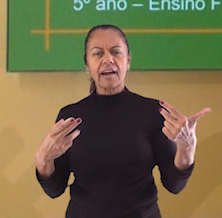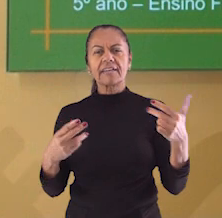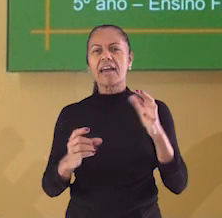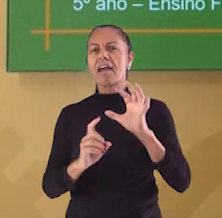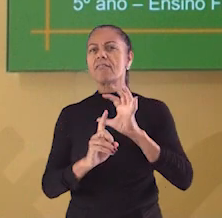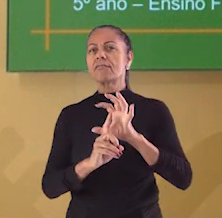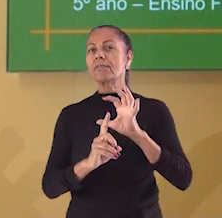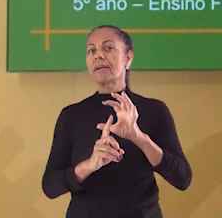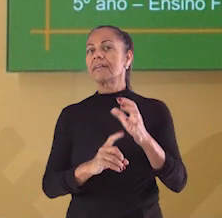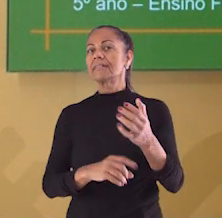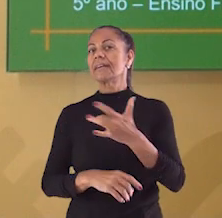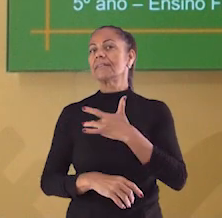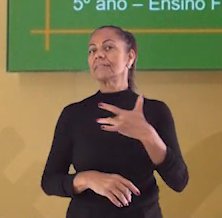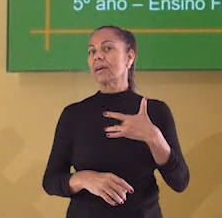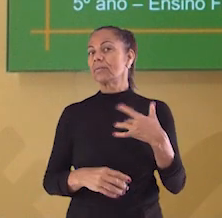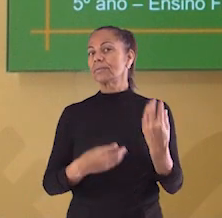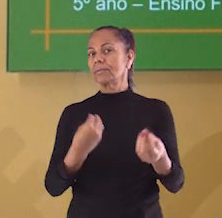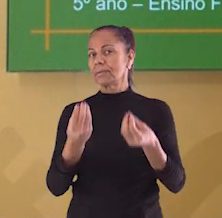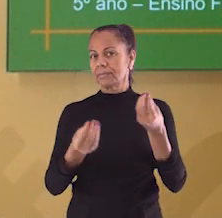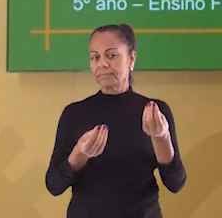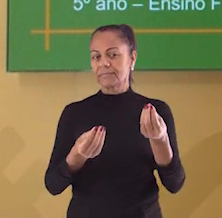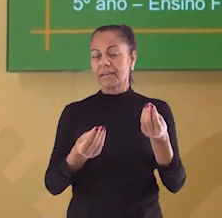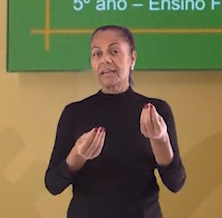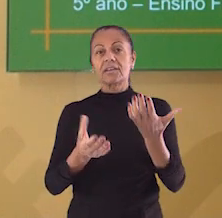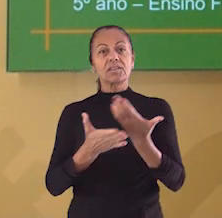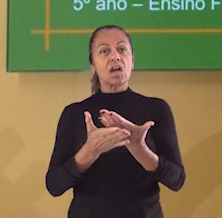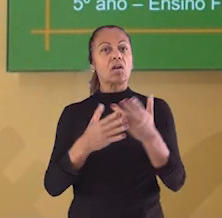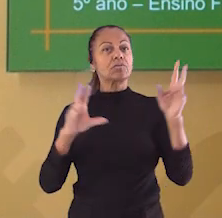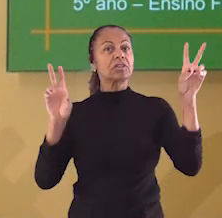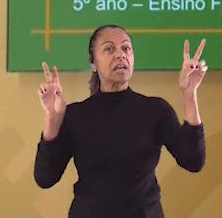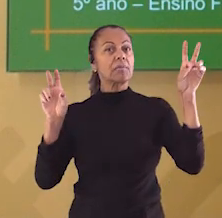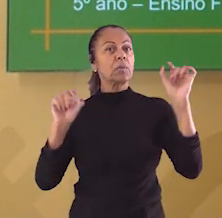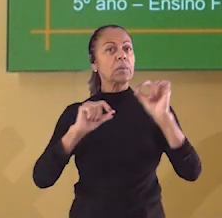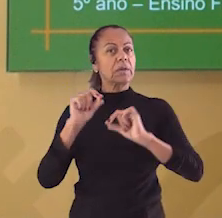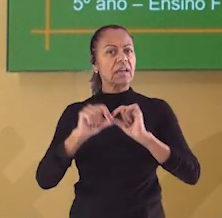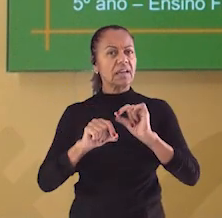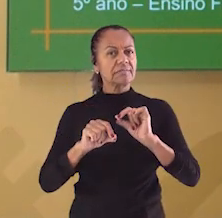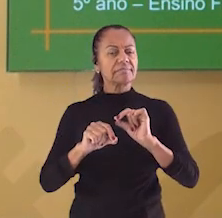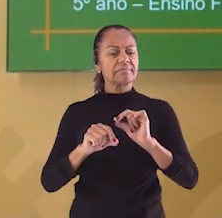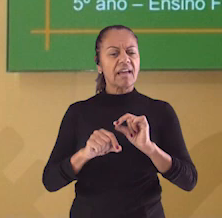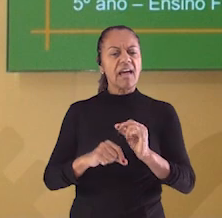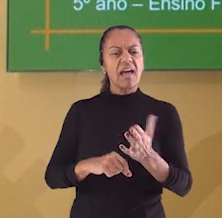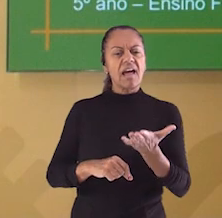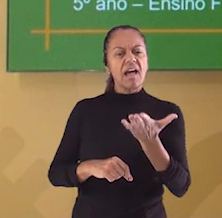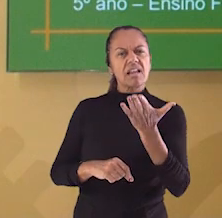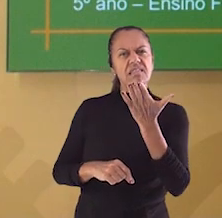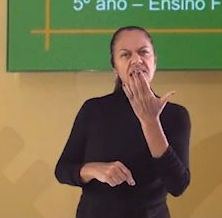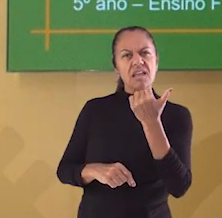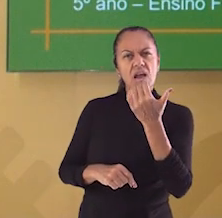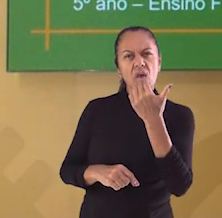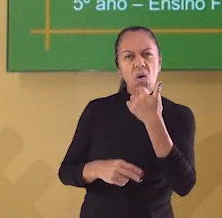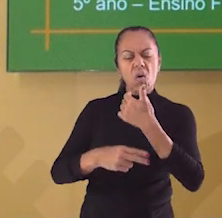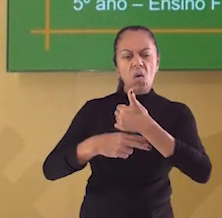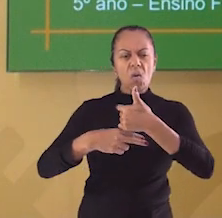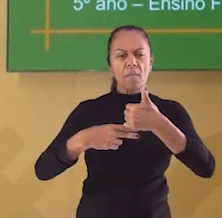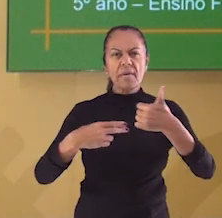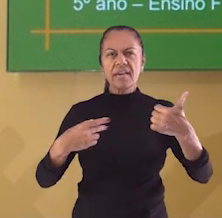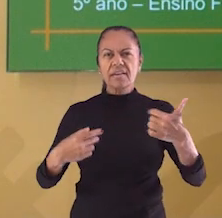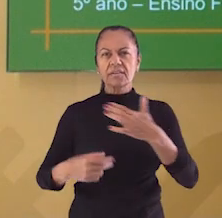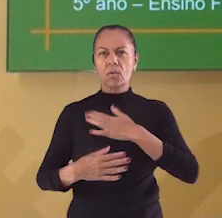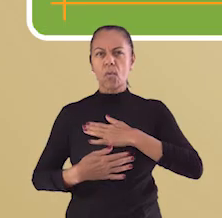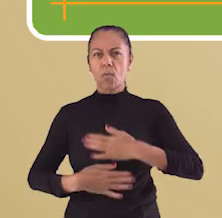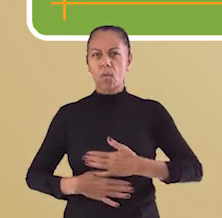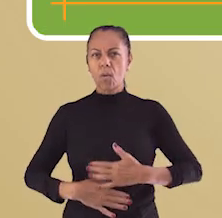saúde. Nossa aula de hoje é essa que está aqui na tela: distúrbios alimentares e a saúde do corpo. Se